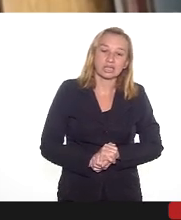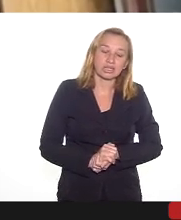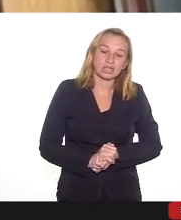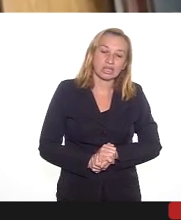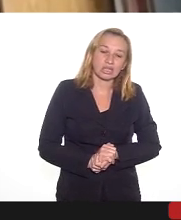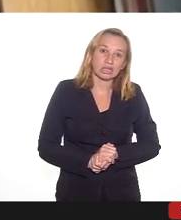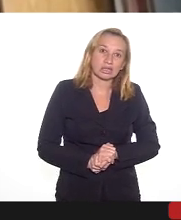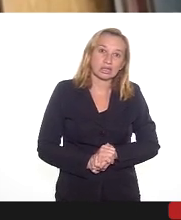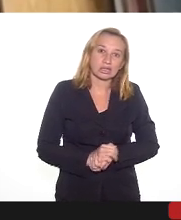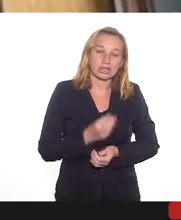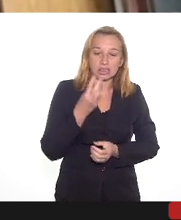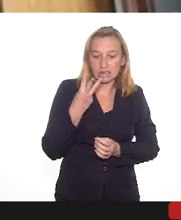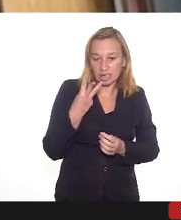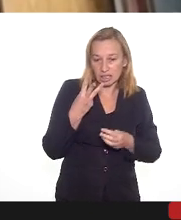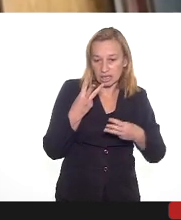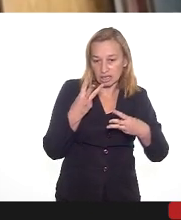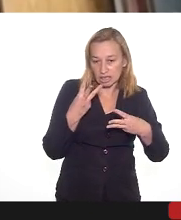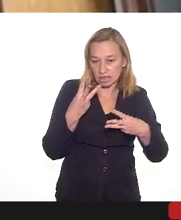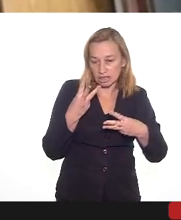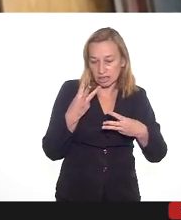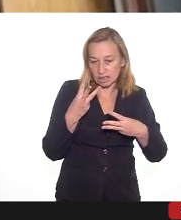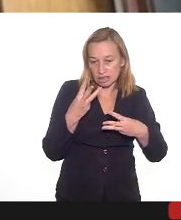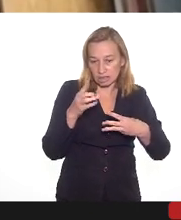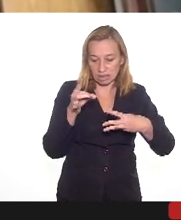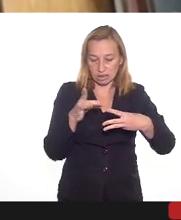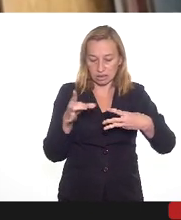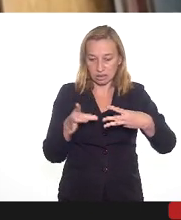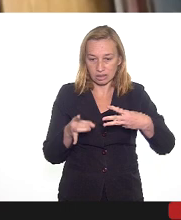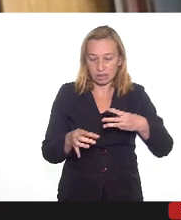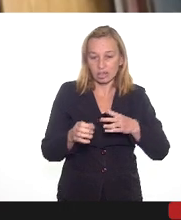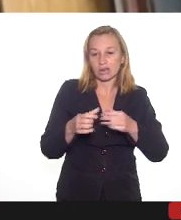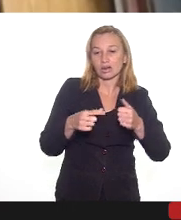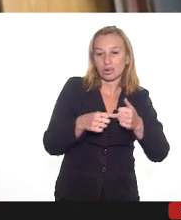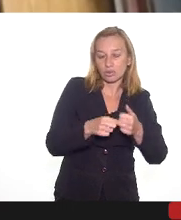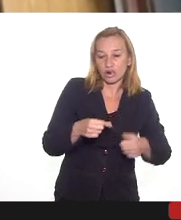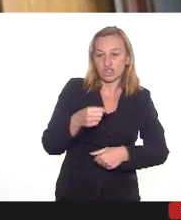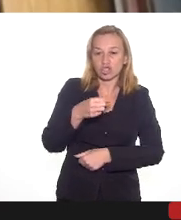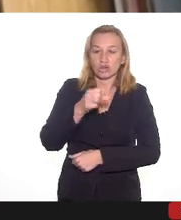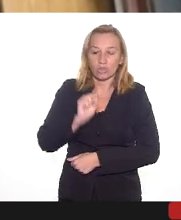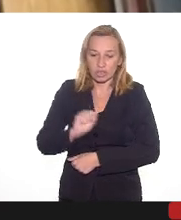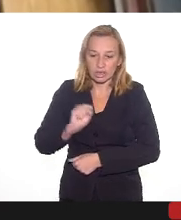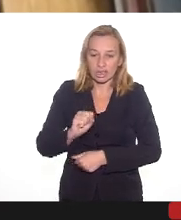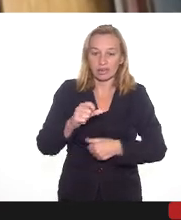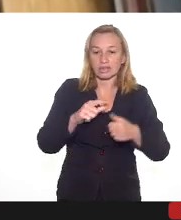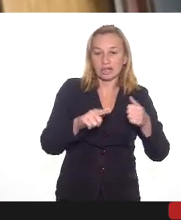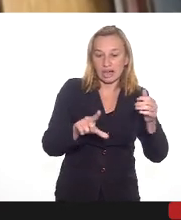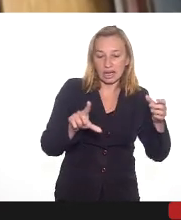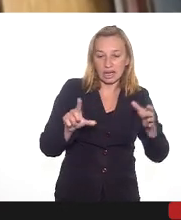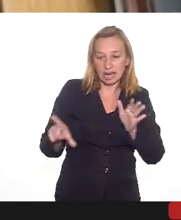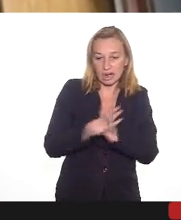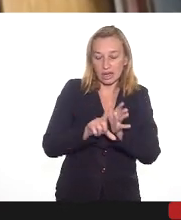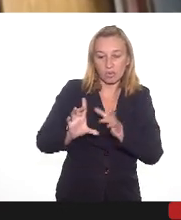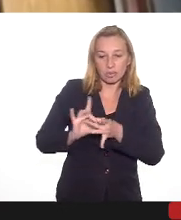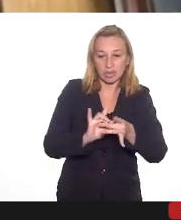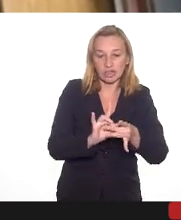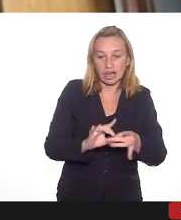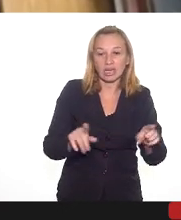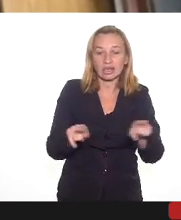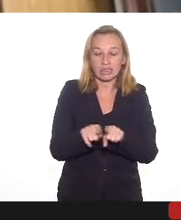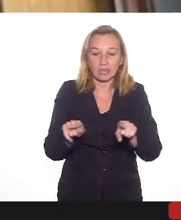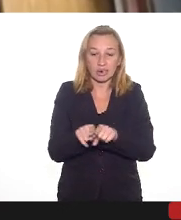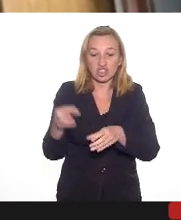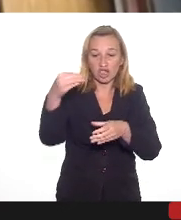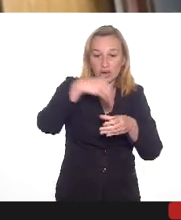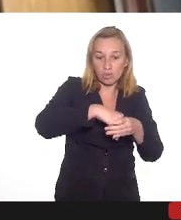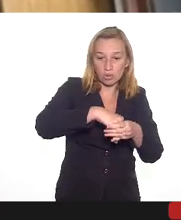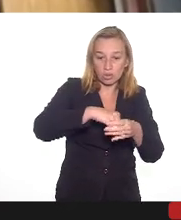três itens que constam do artigo 8º, inciso 1º da lei complementar, também está incluído